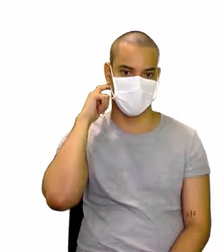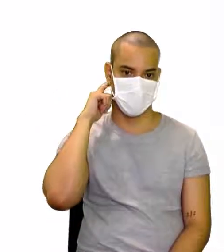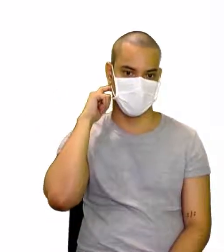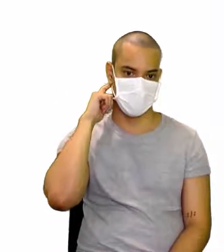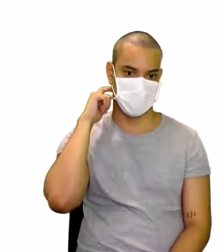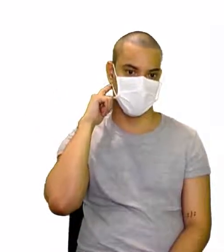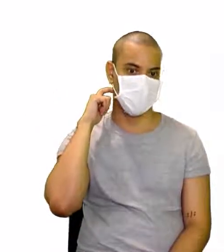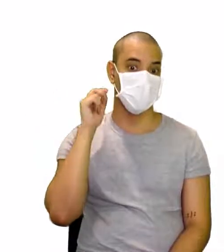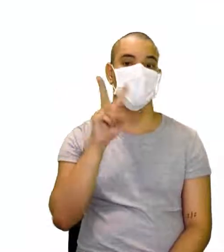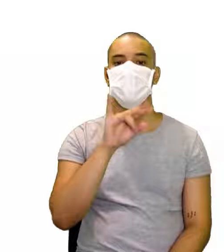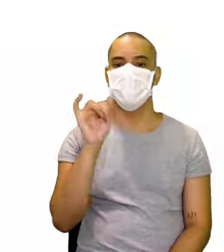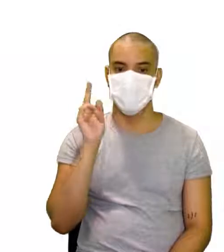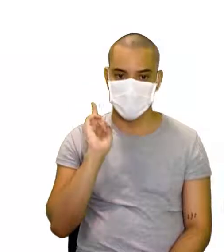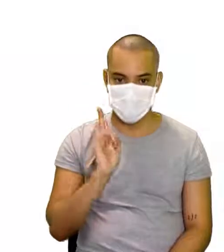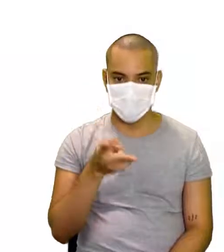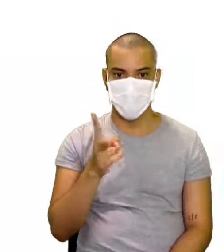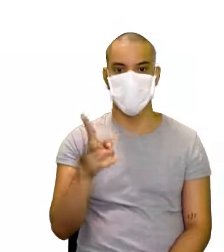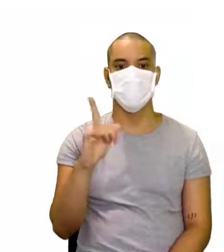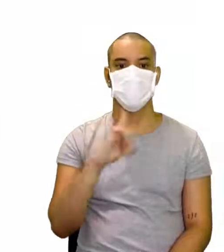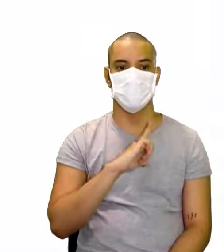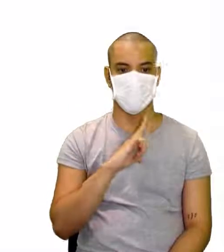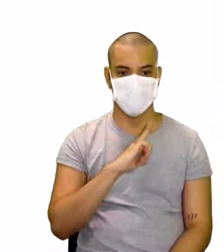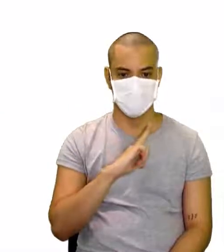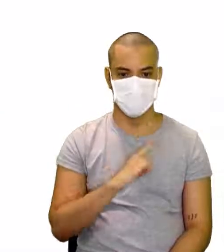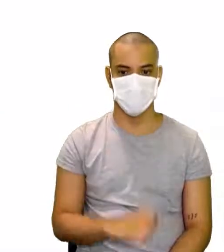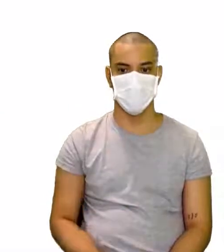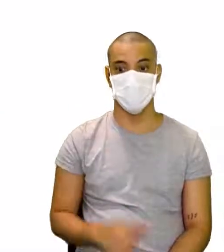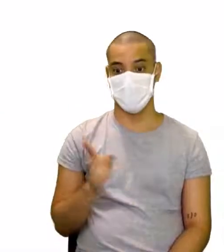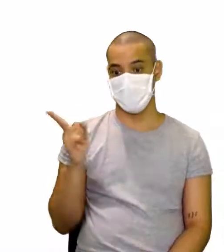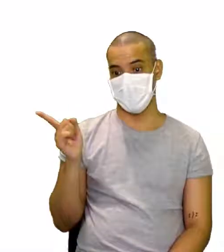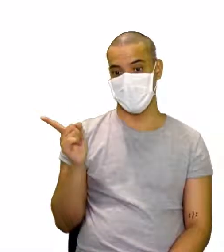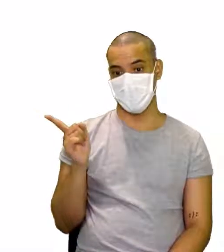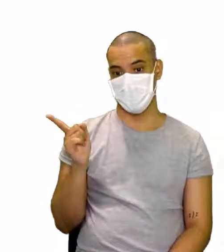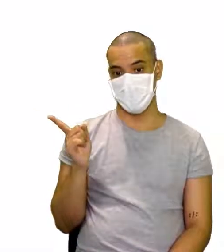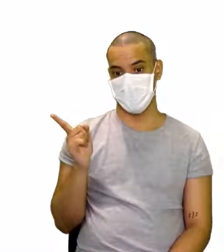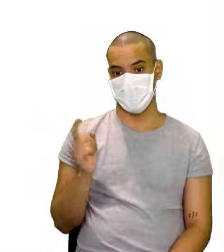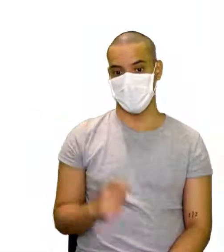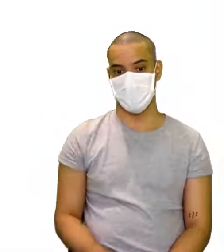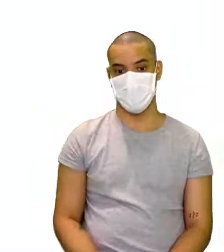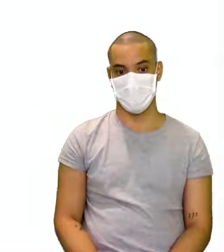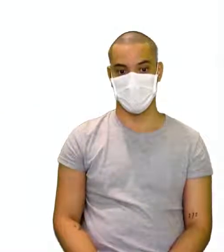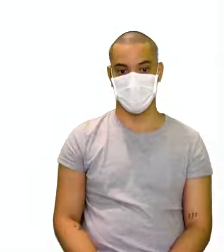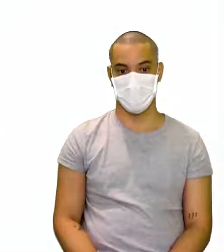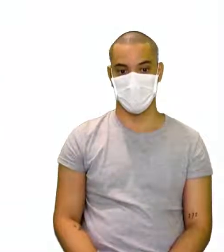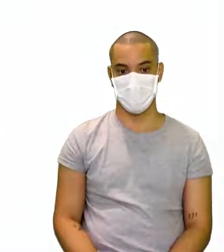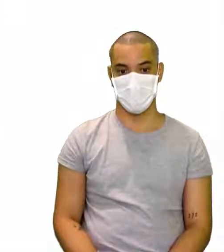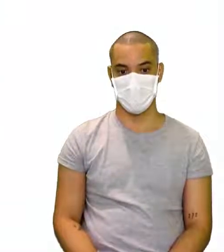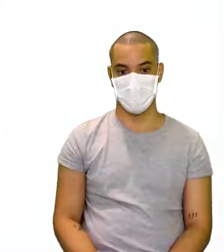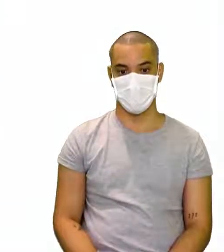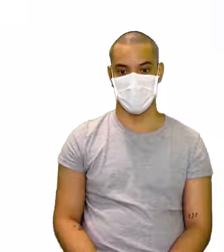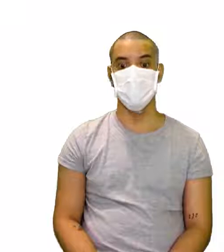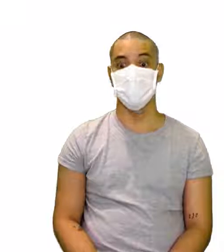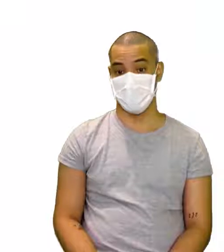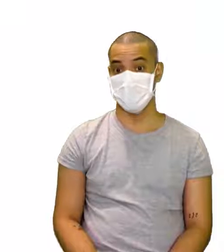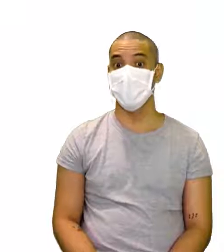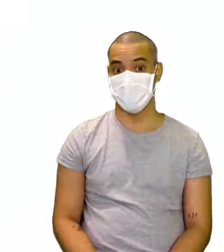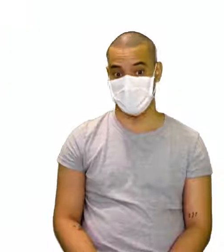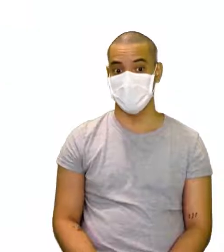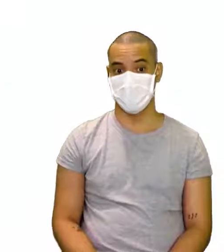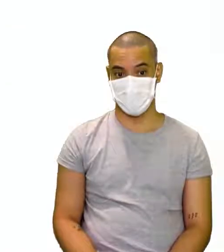Ele vai continuar, gente, ó, tá aqui. Ele vai continuar com dois